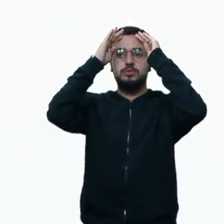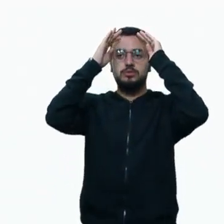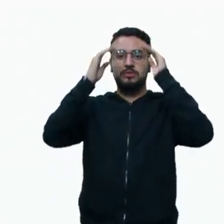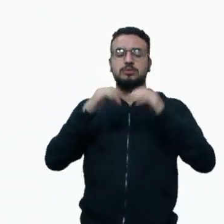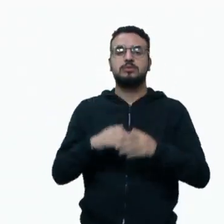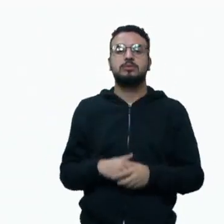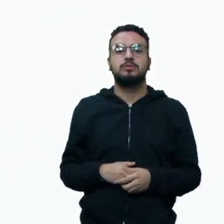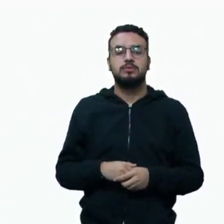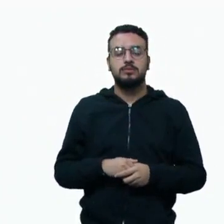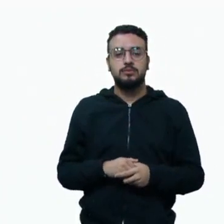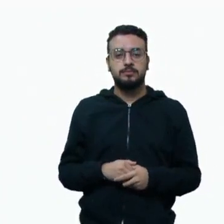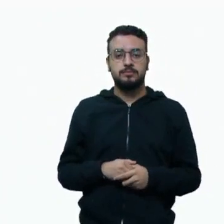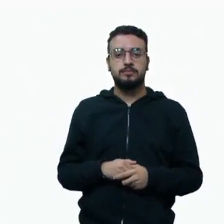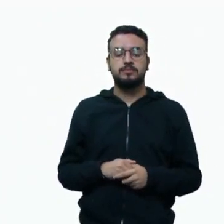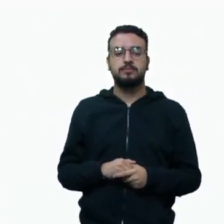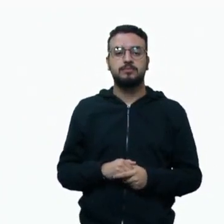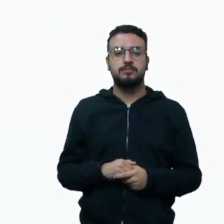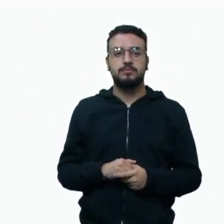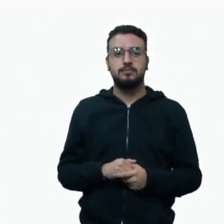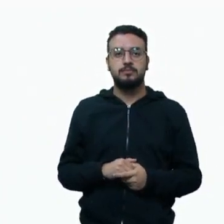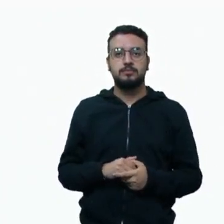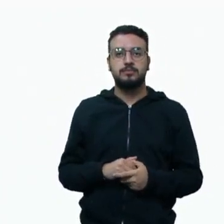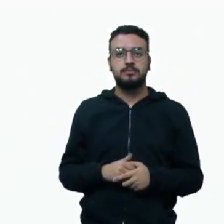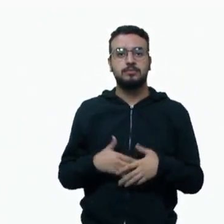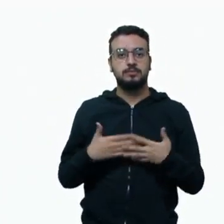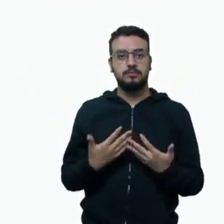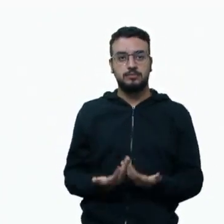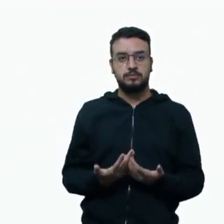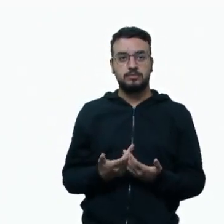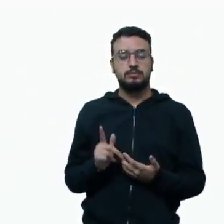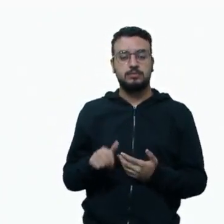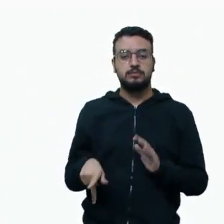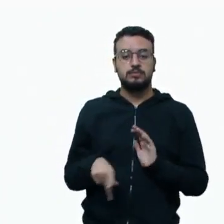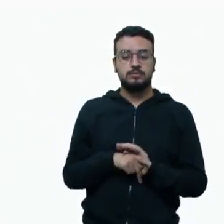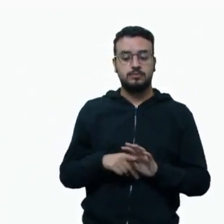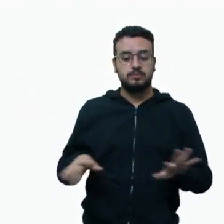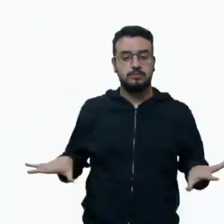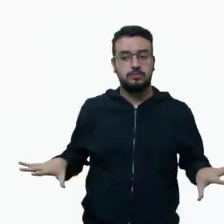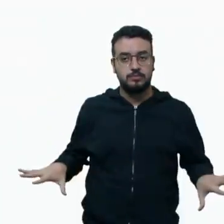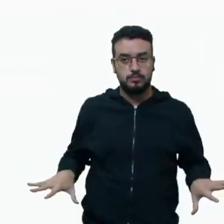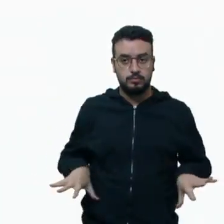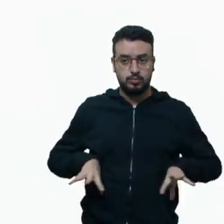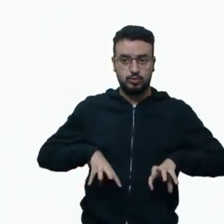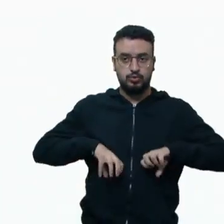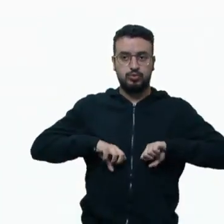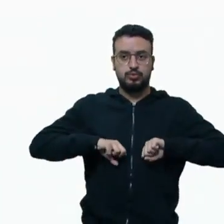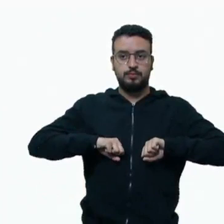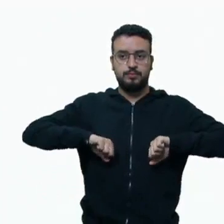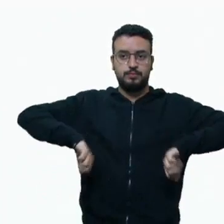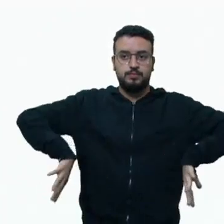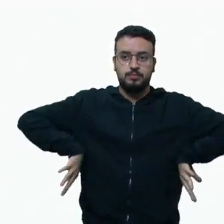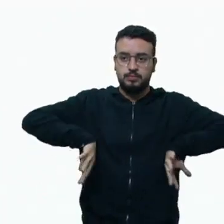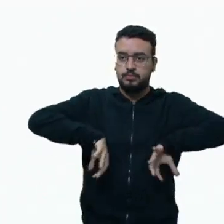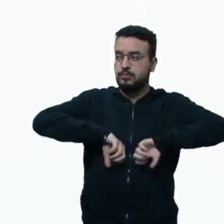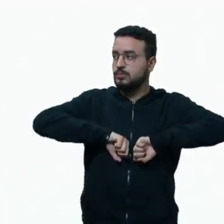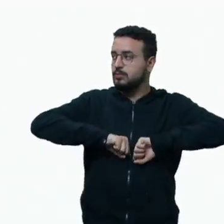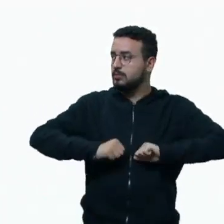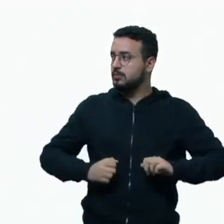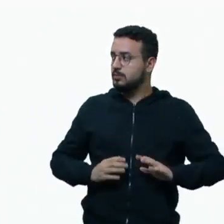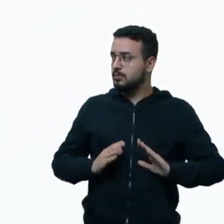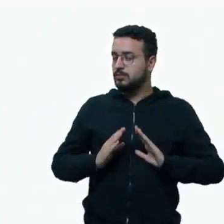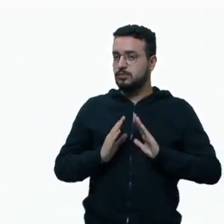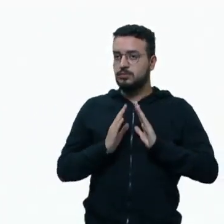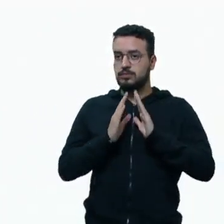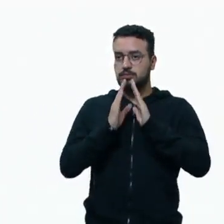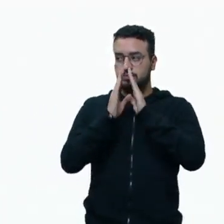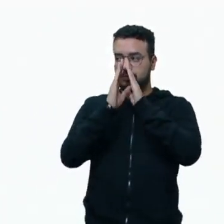ele está ascendendo, ele está subindo. Então, ele sai do sistema periférico do corpo e vai para onde? Para o encéfalo. E